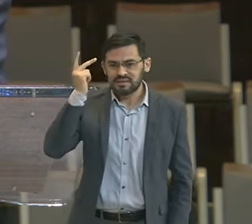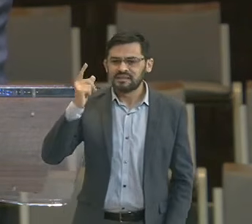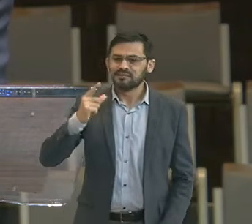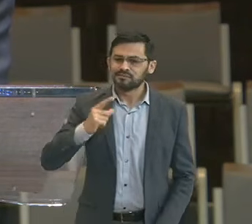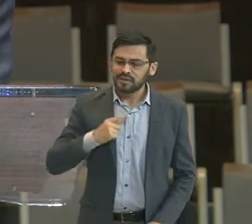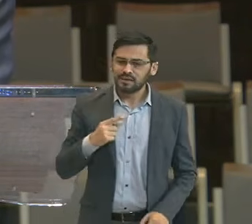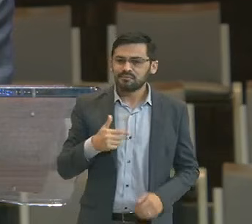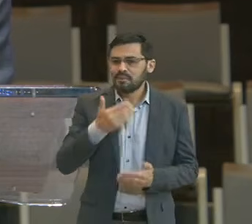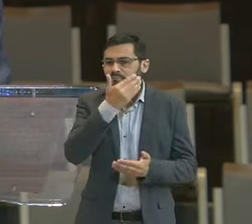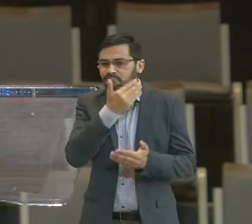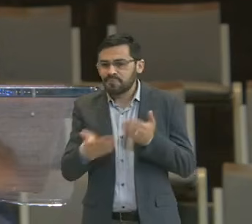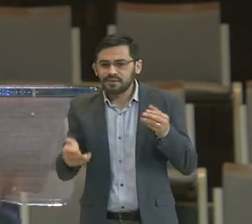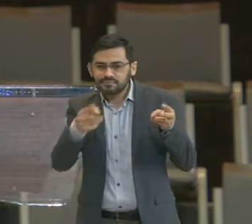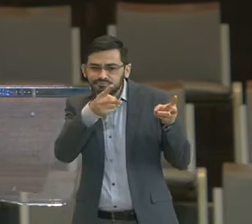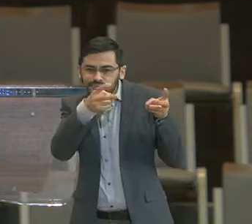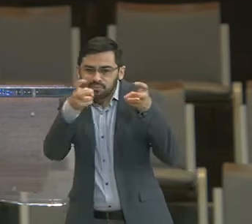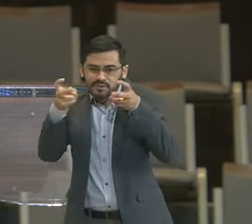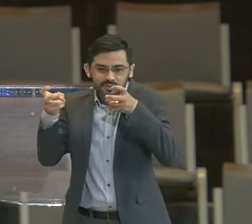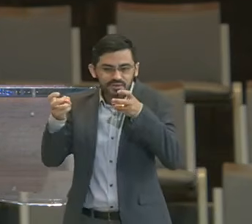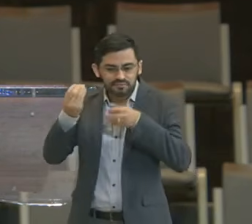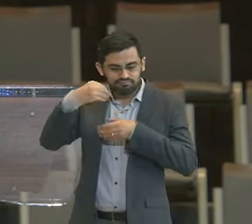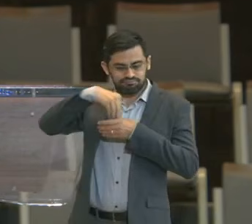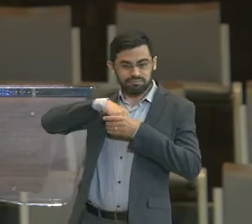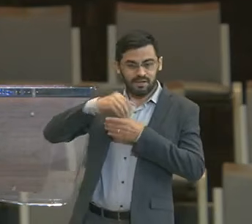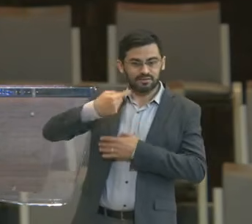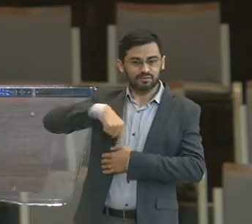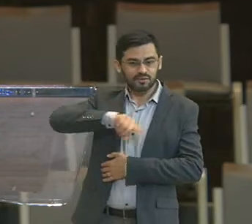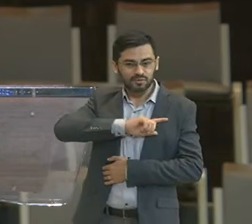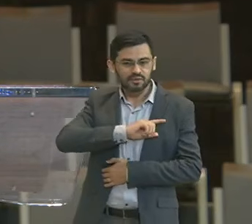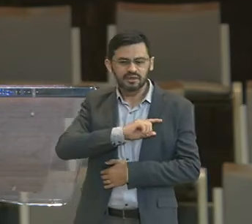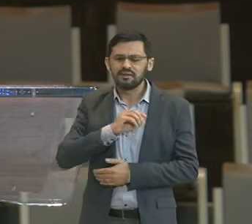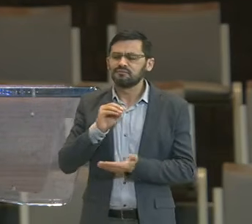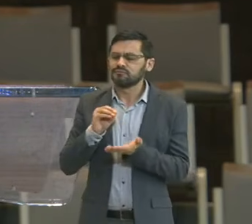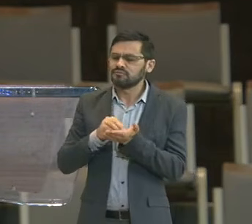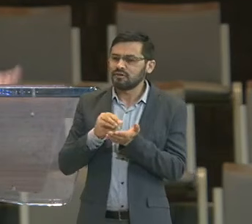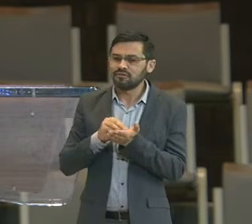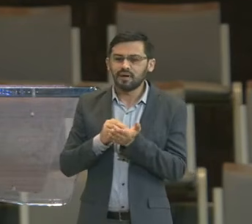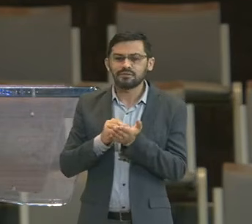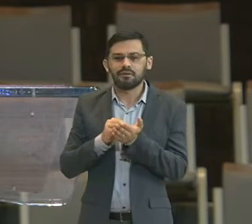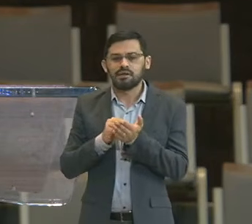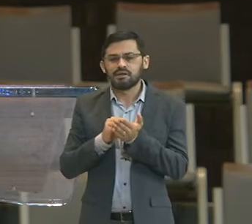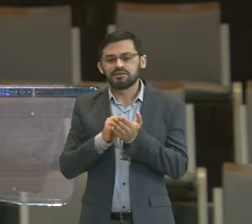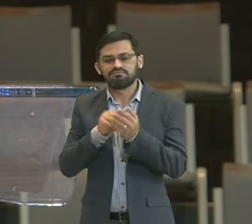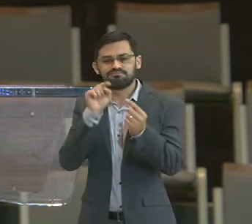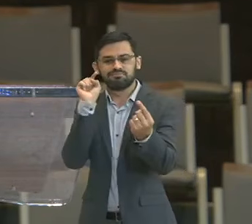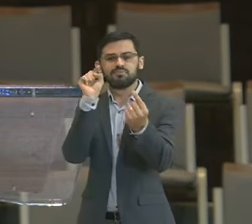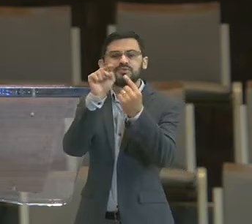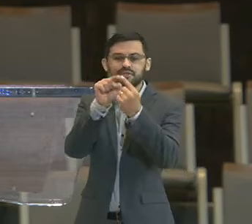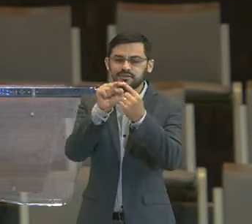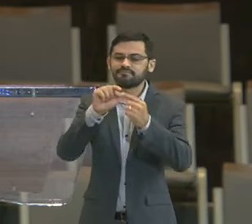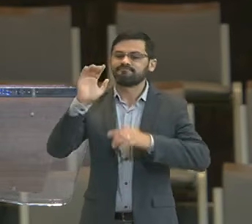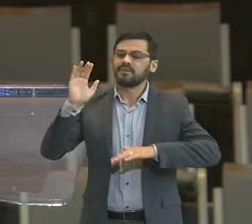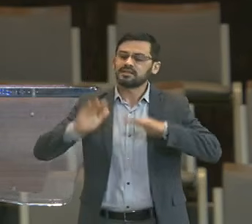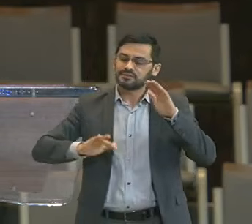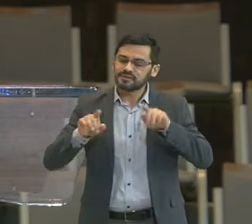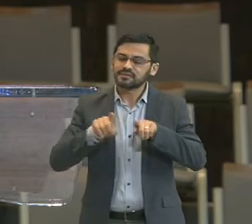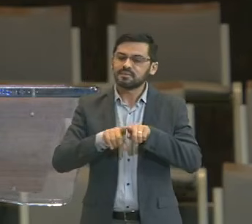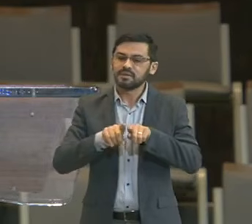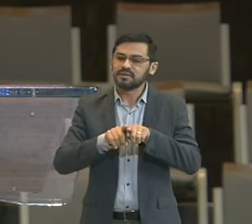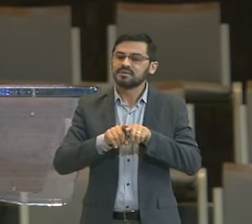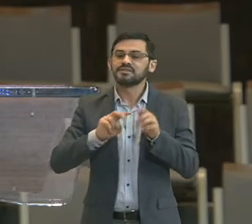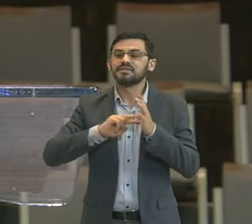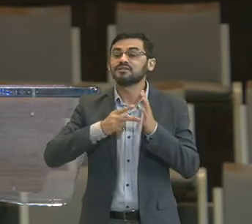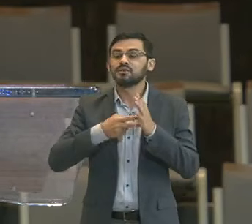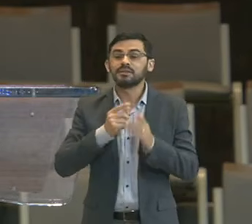de perspectiva dentro de nós. Há uma falta de sentido, muitas vezes, que ele chama